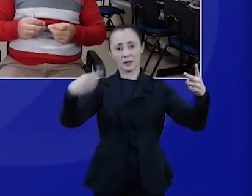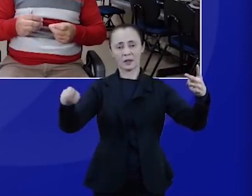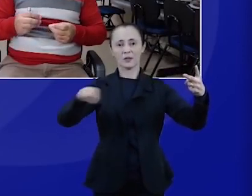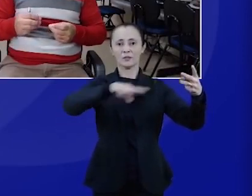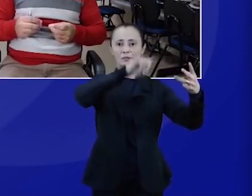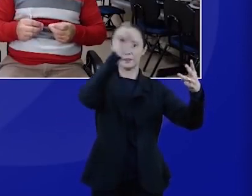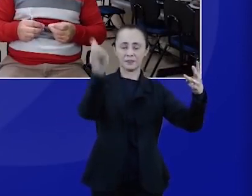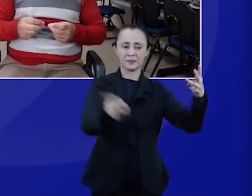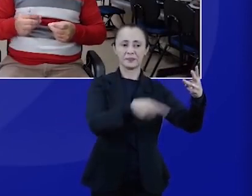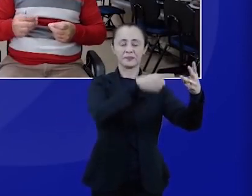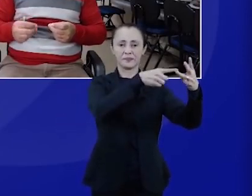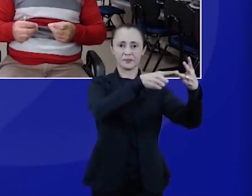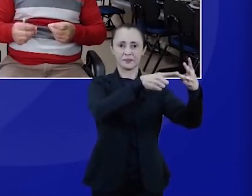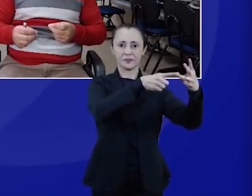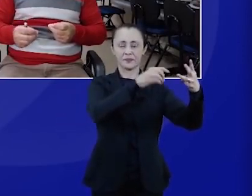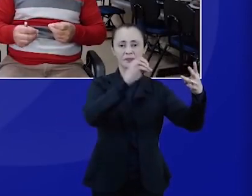Municipal